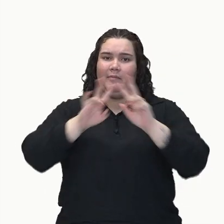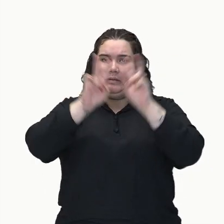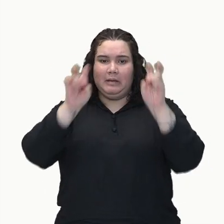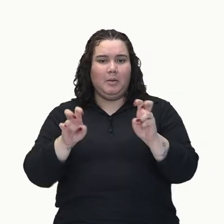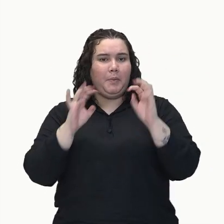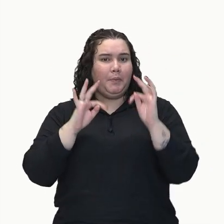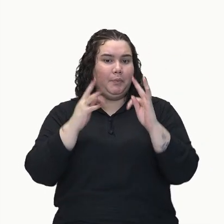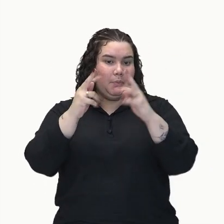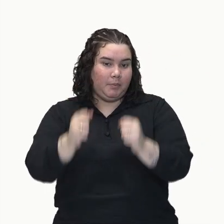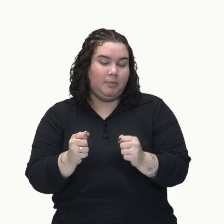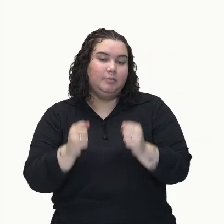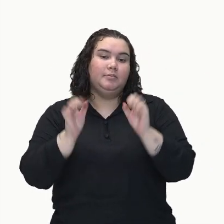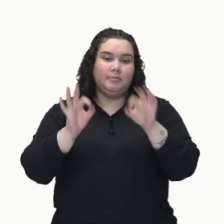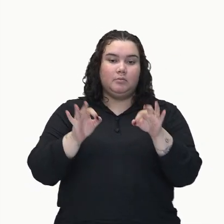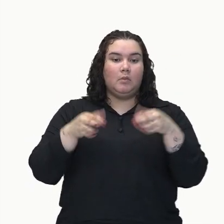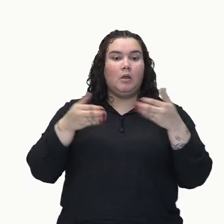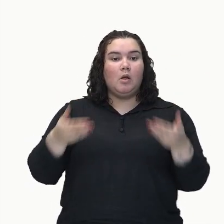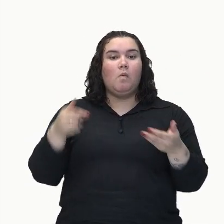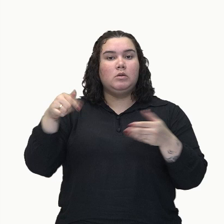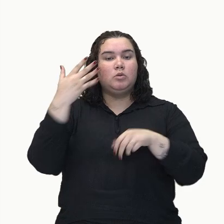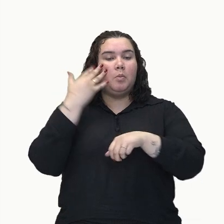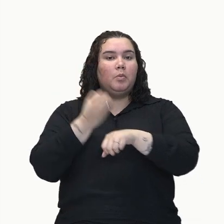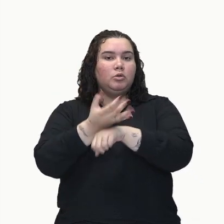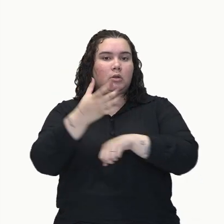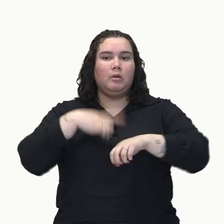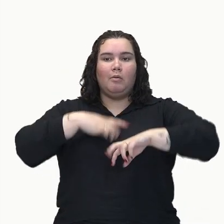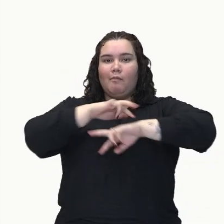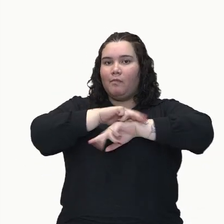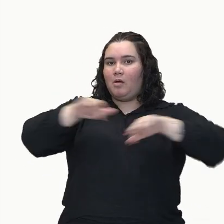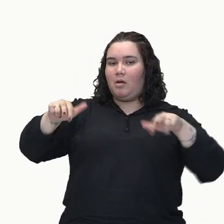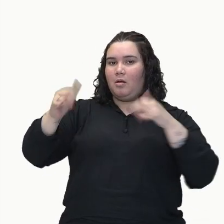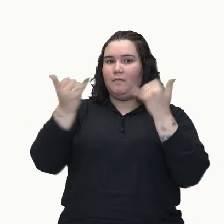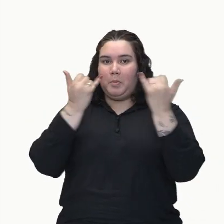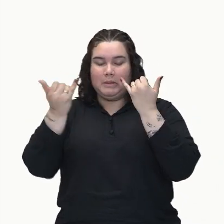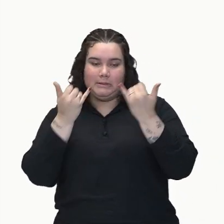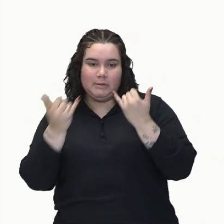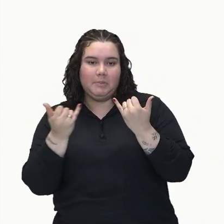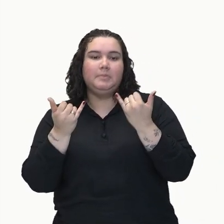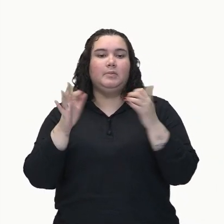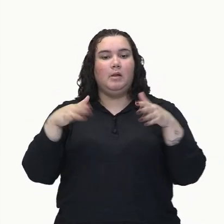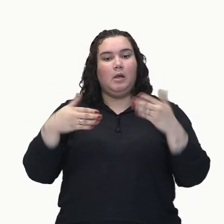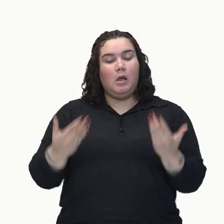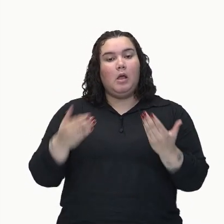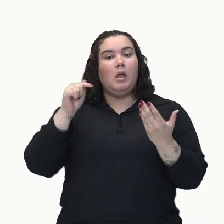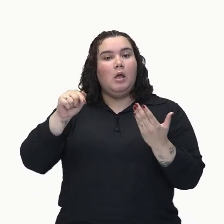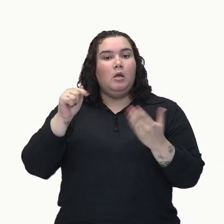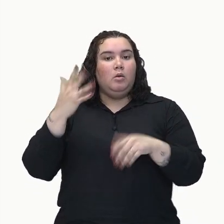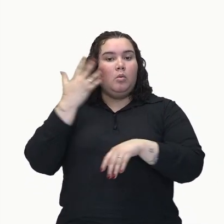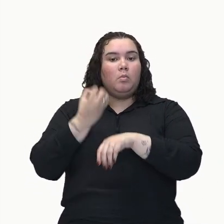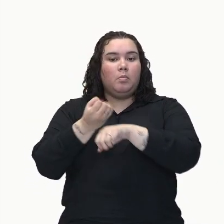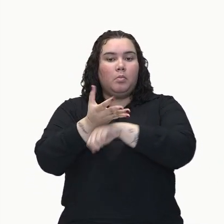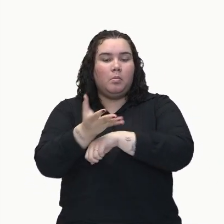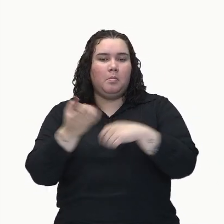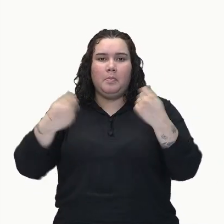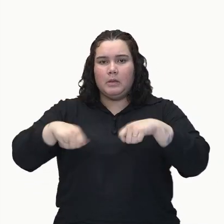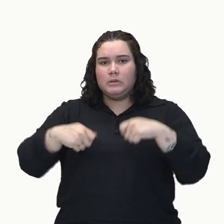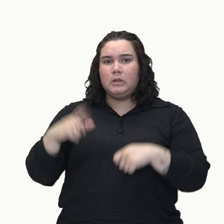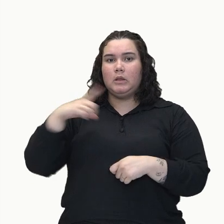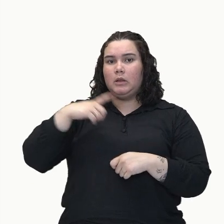sobre notícias diversas. Claro que um podcast ele tende a ser